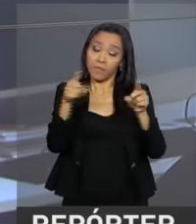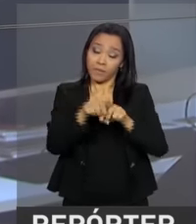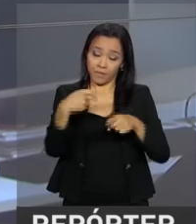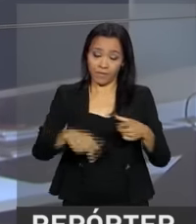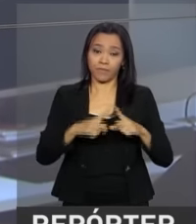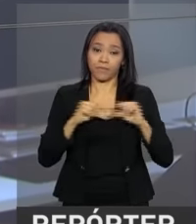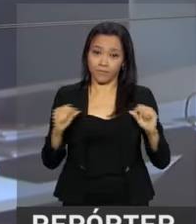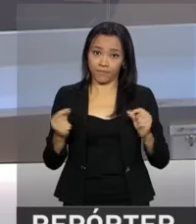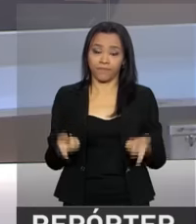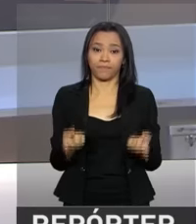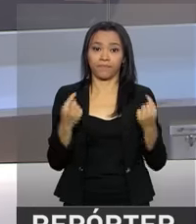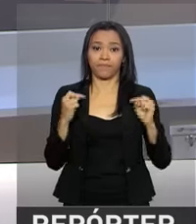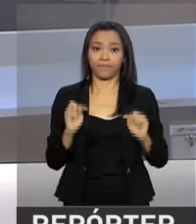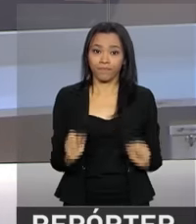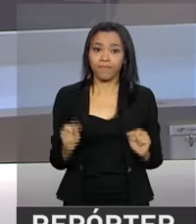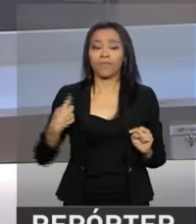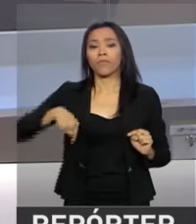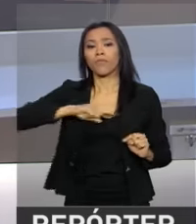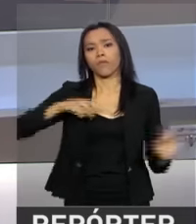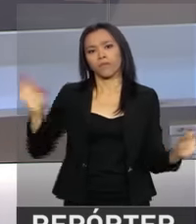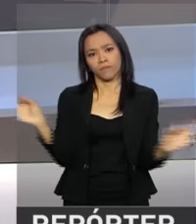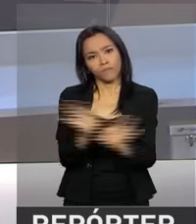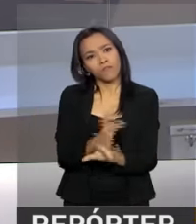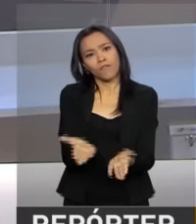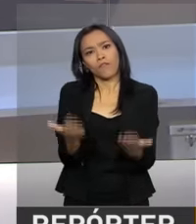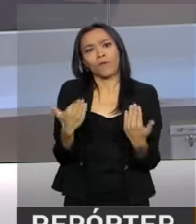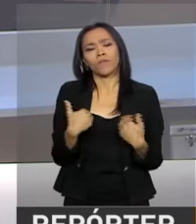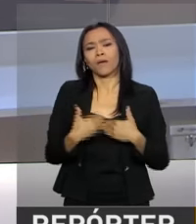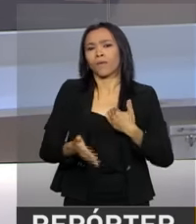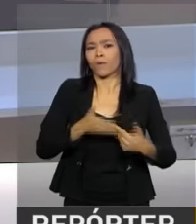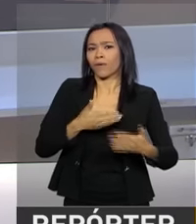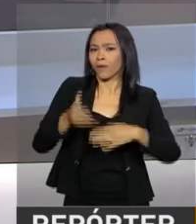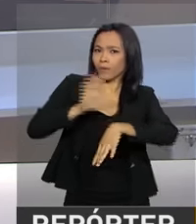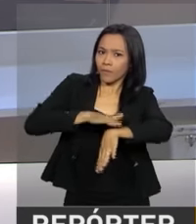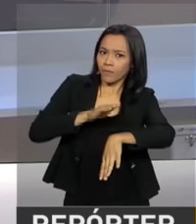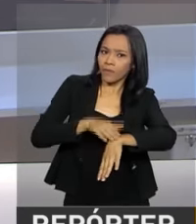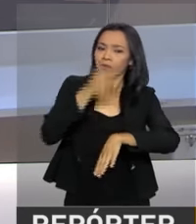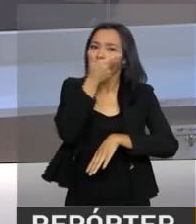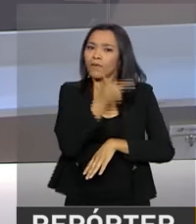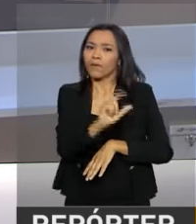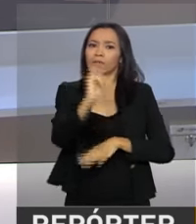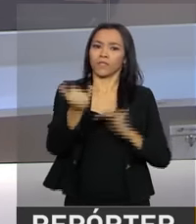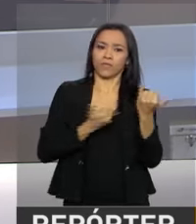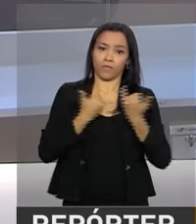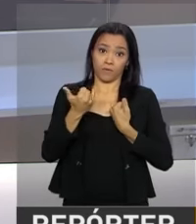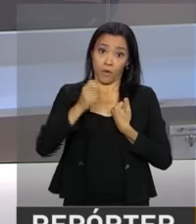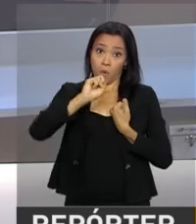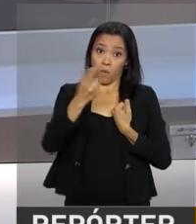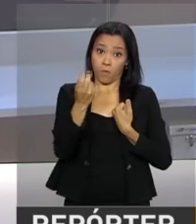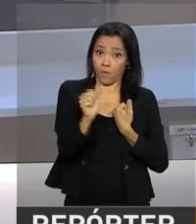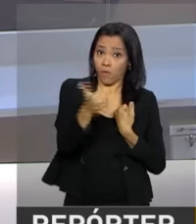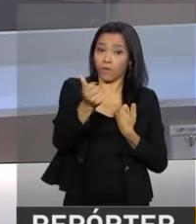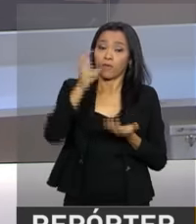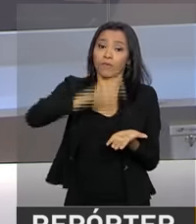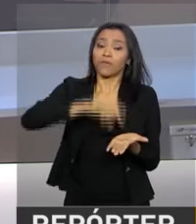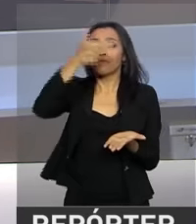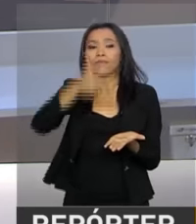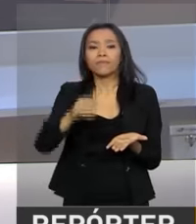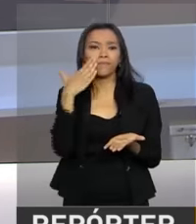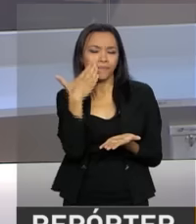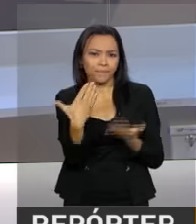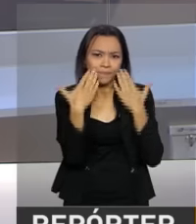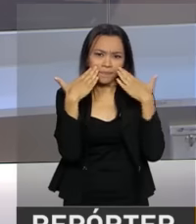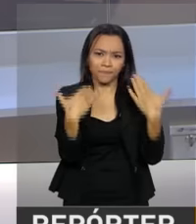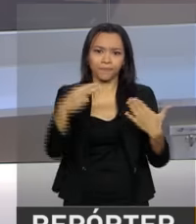Distrito Federal nós ficamos por aqui podemos voltar a qualquer momento com outras informações ou às 11 da manhã na próxima edição do